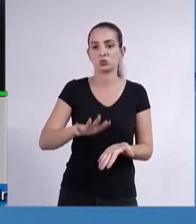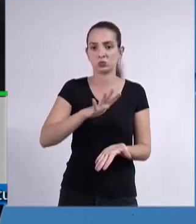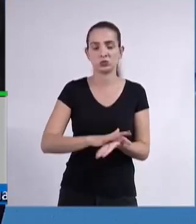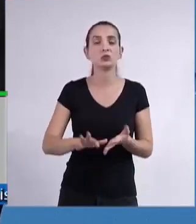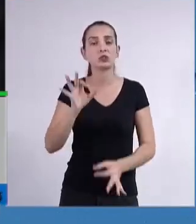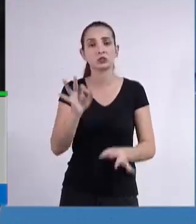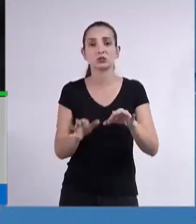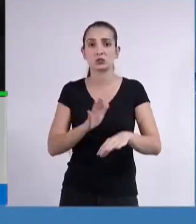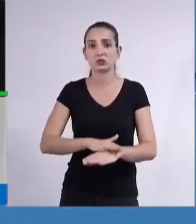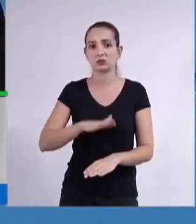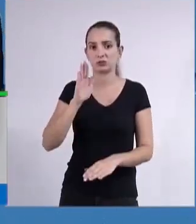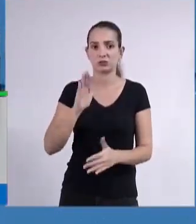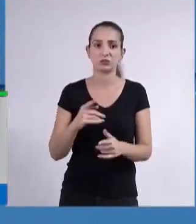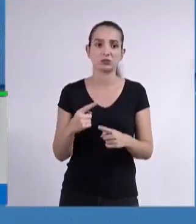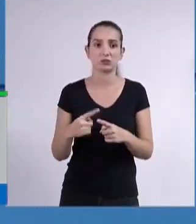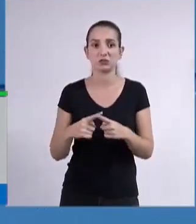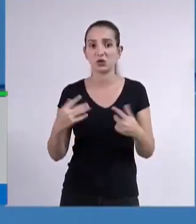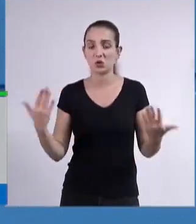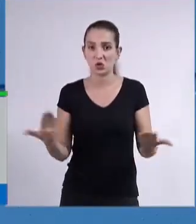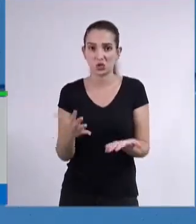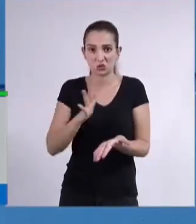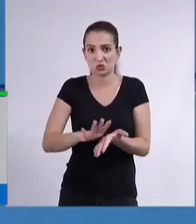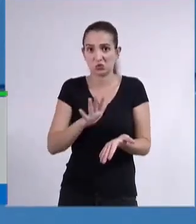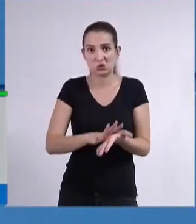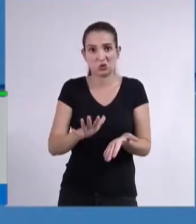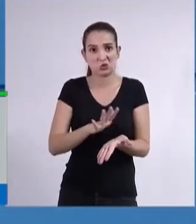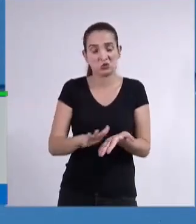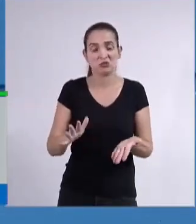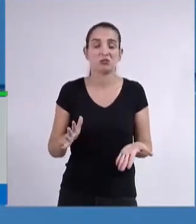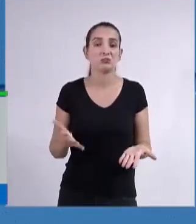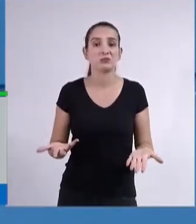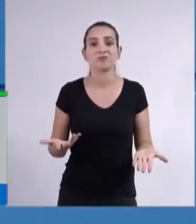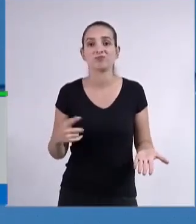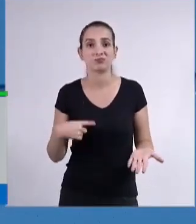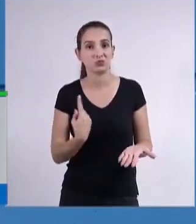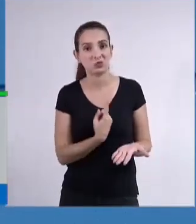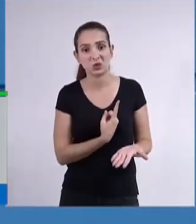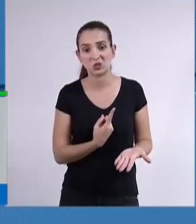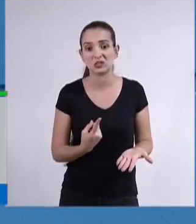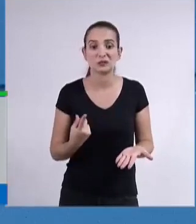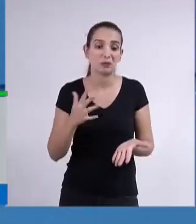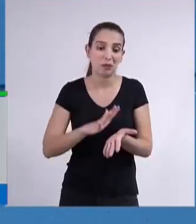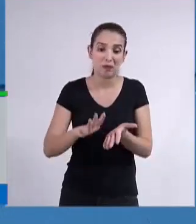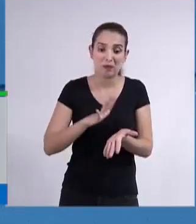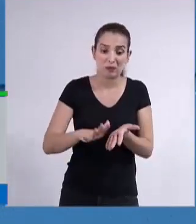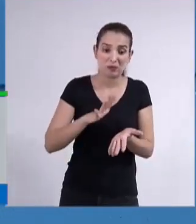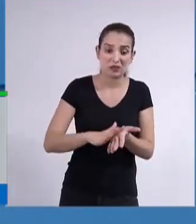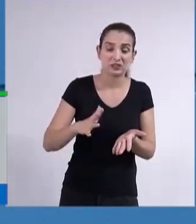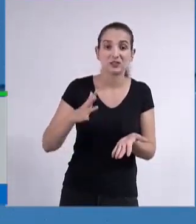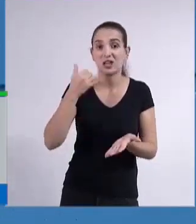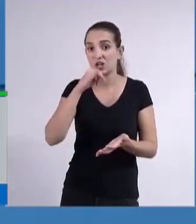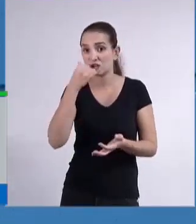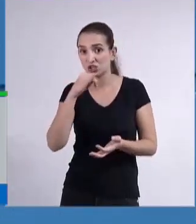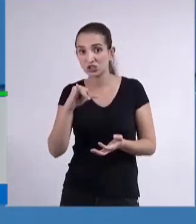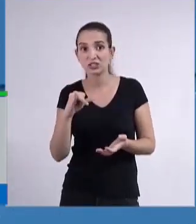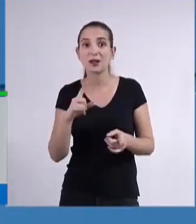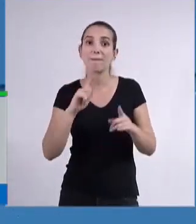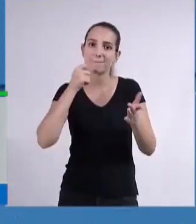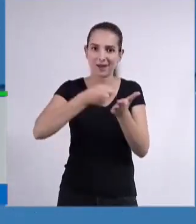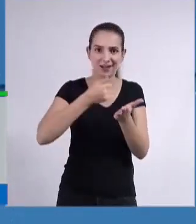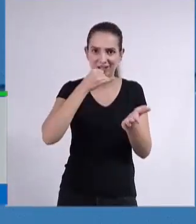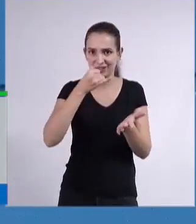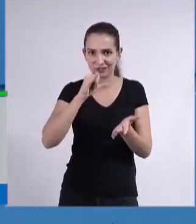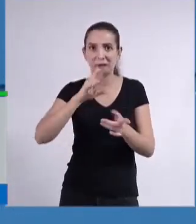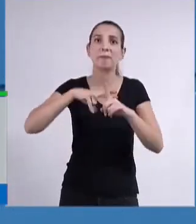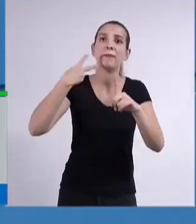quanto você paga do consumo, é baixo. Só que em cima disso incidem os impostos e inúmeros programas sociais e vários subsídios,